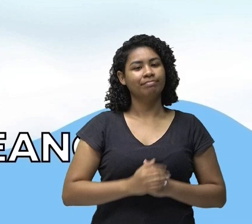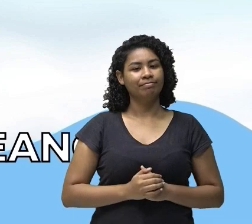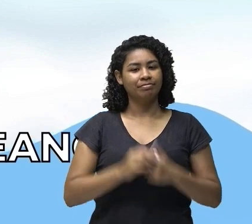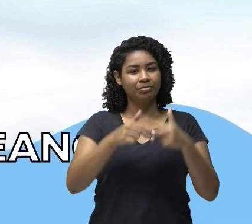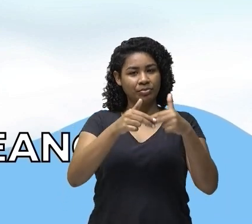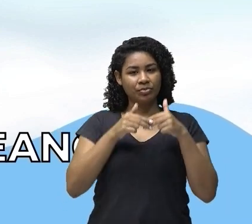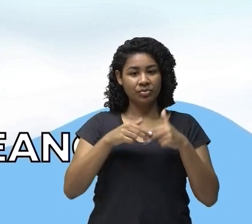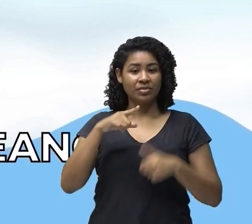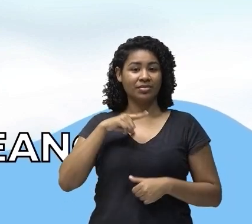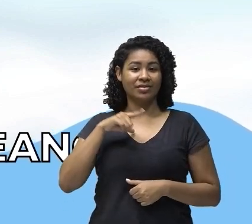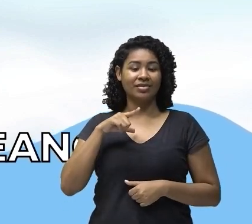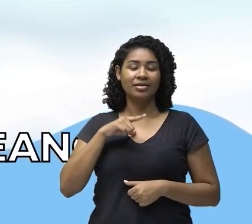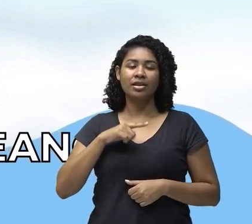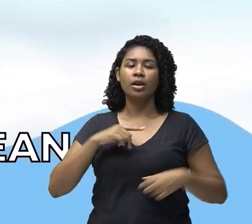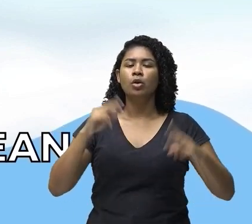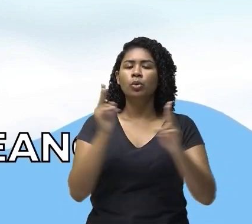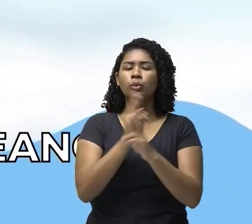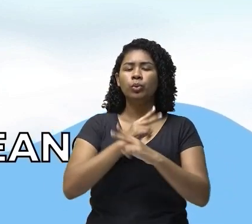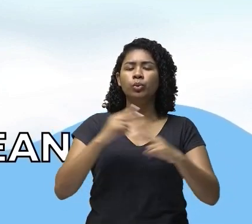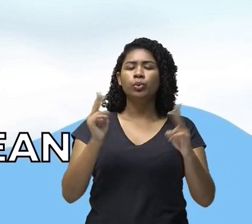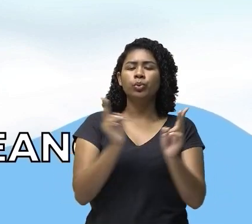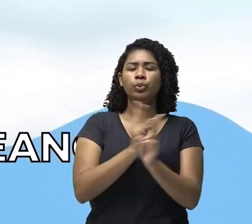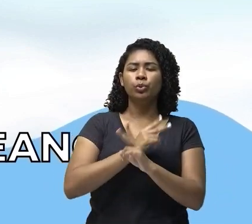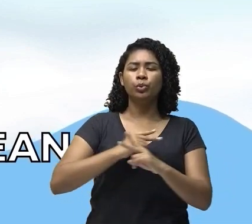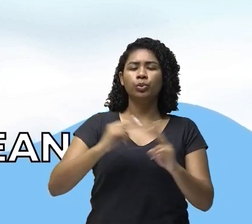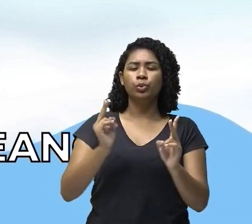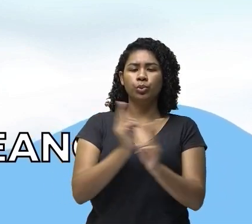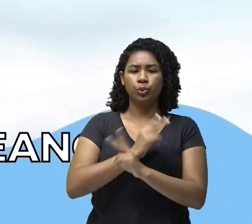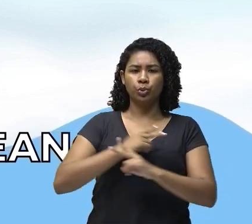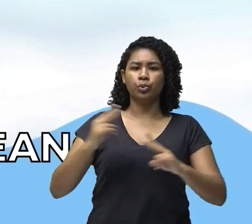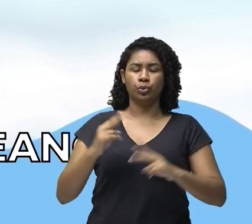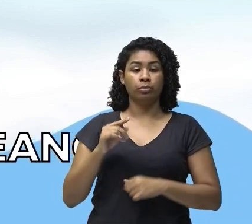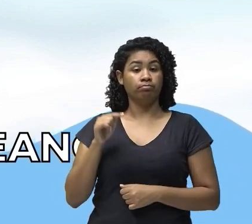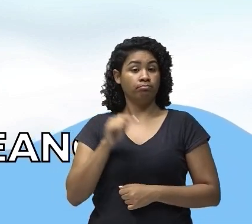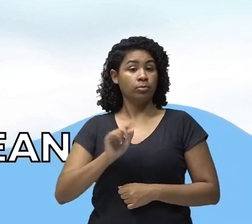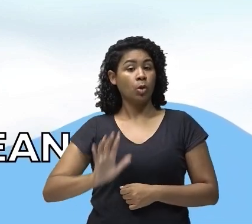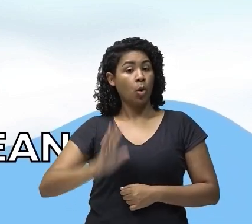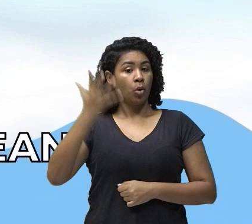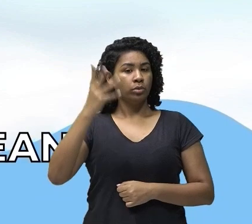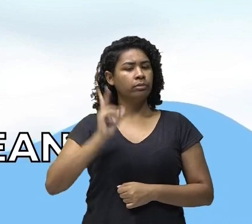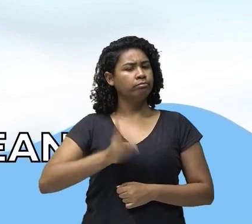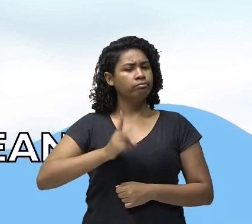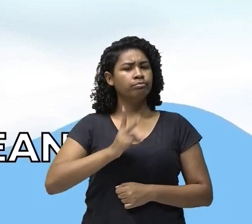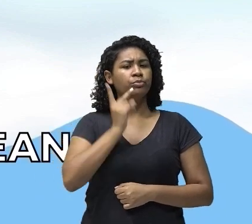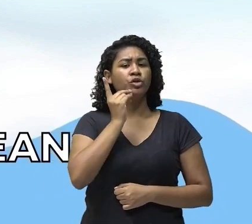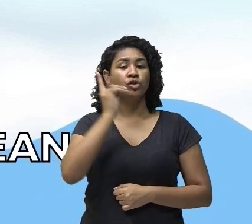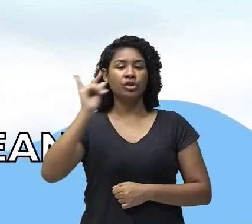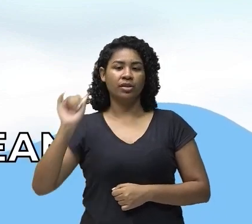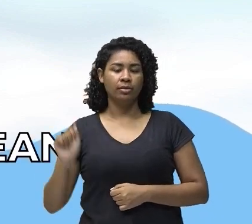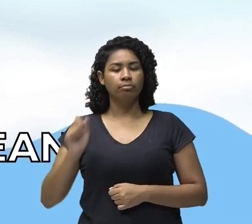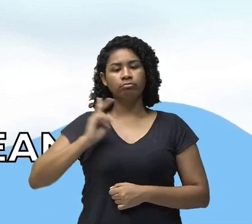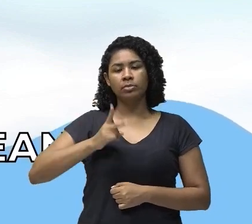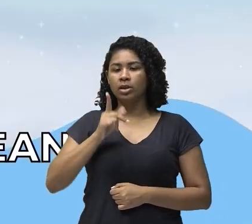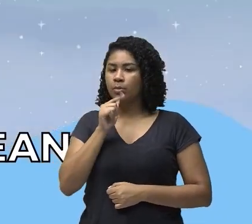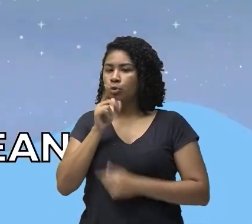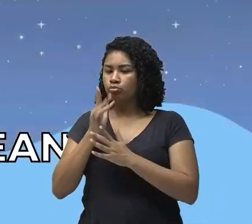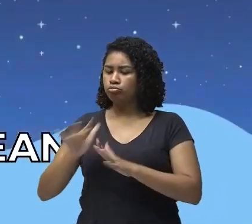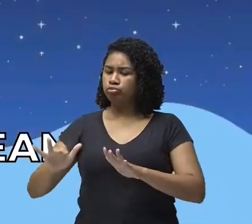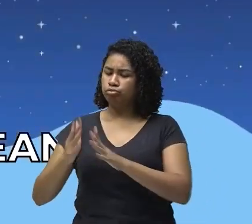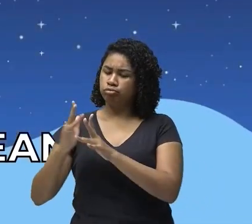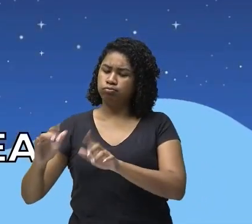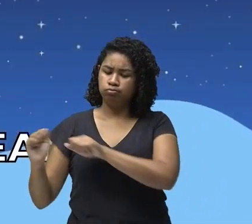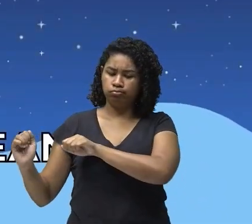formando a brisa marítima. Essa brisa ocorre durante o dia, no sentido do mar para a praia.